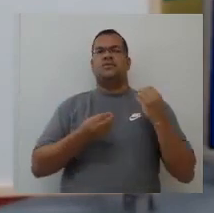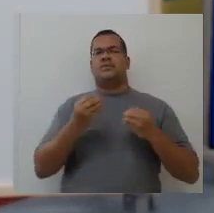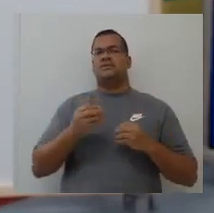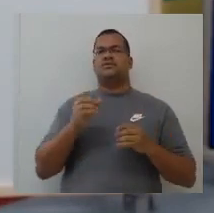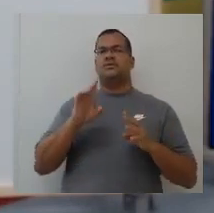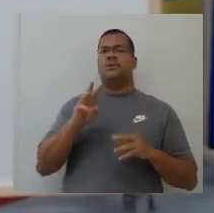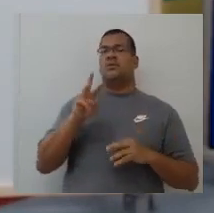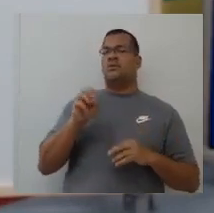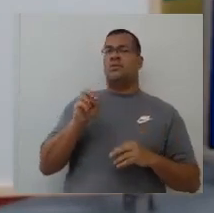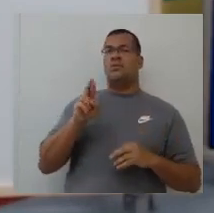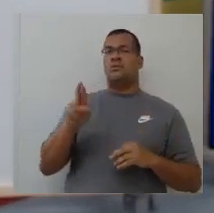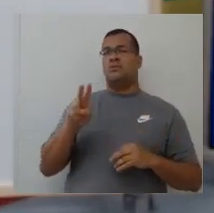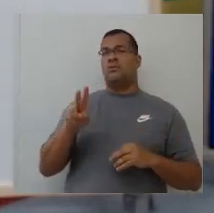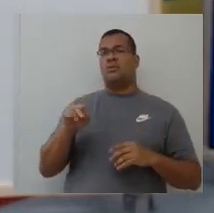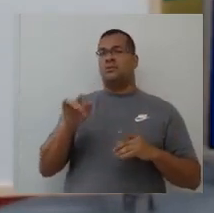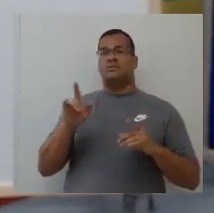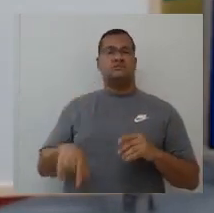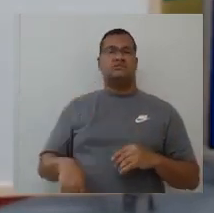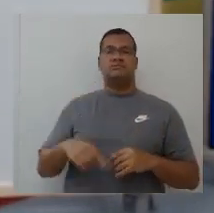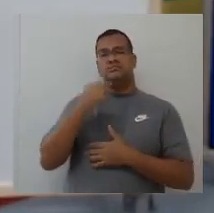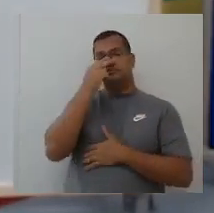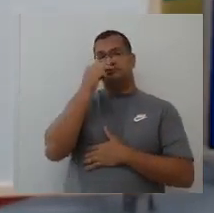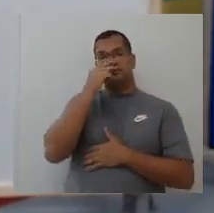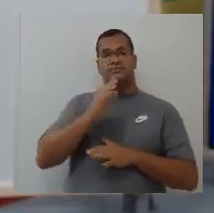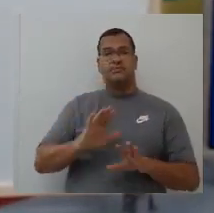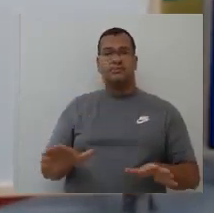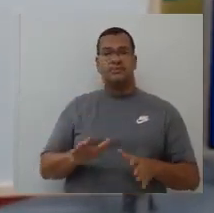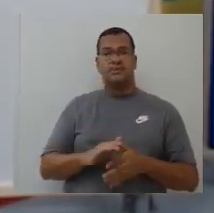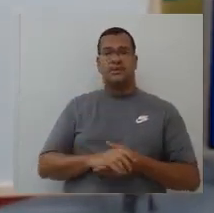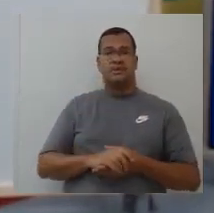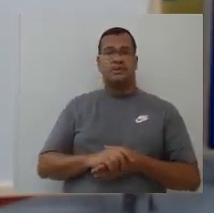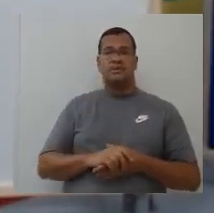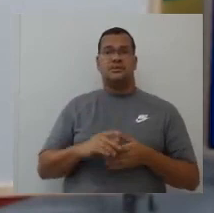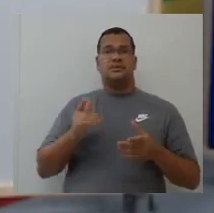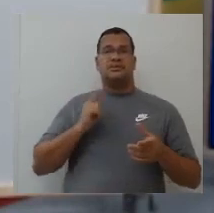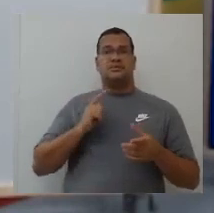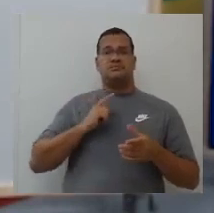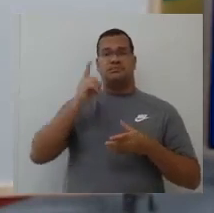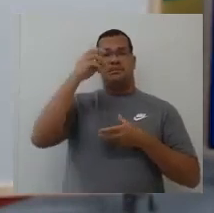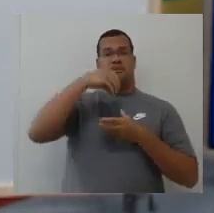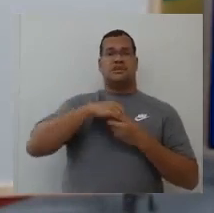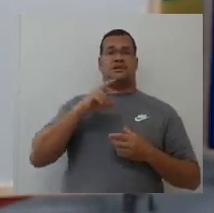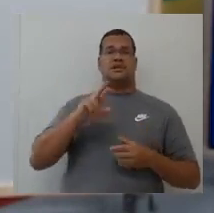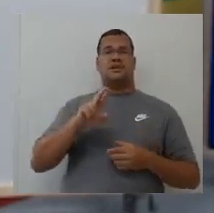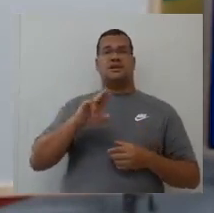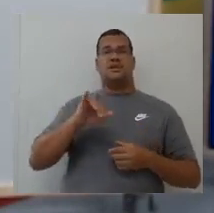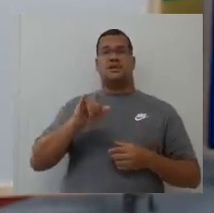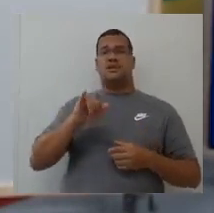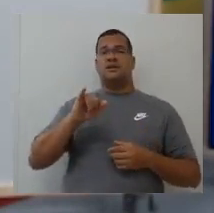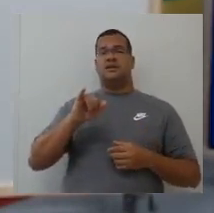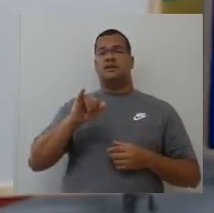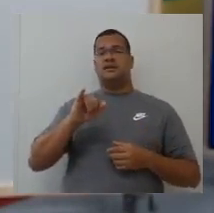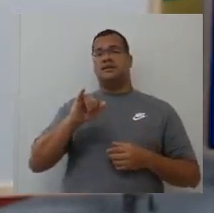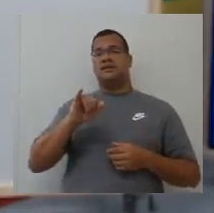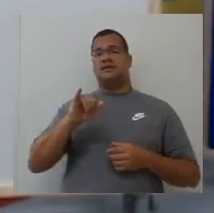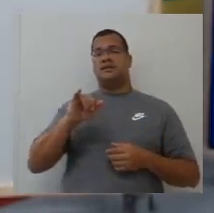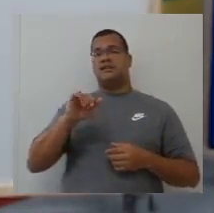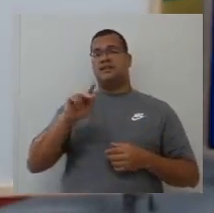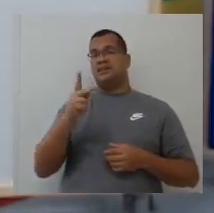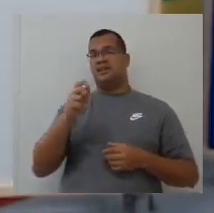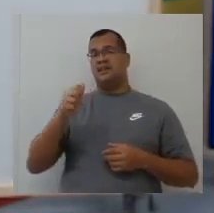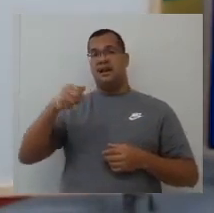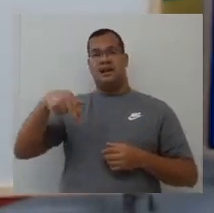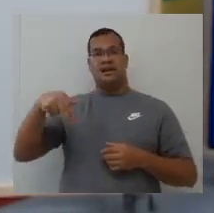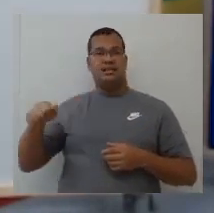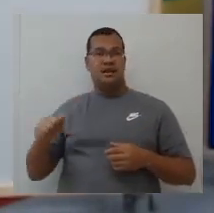we work, they work, you work. É só baixar a Rihanna. Né? Baixa a Rihanna e work, work, work. Não tem o que fazer. Agora, se a gente para